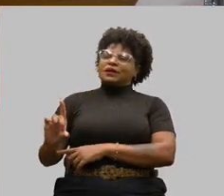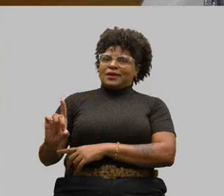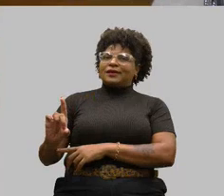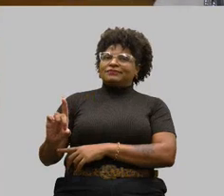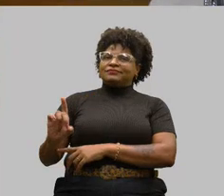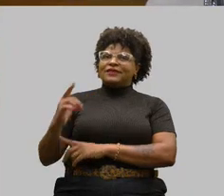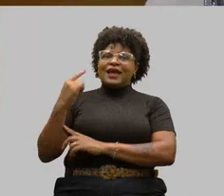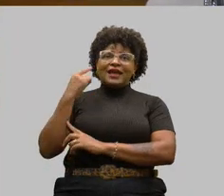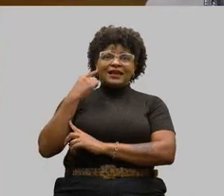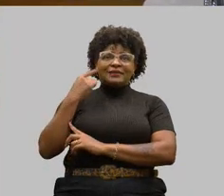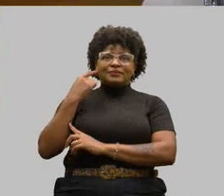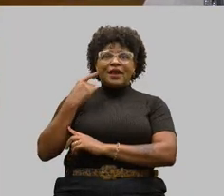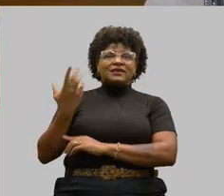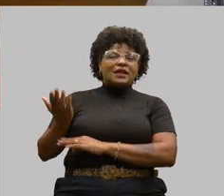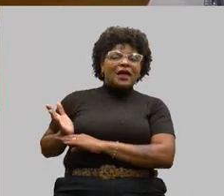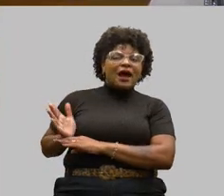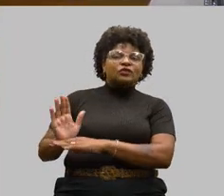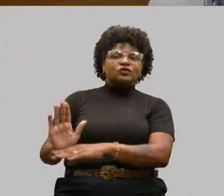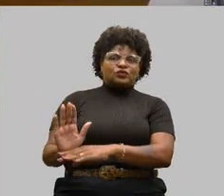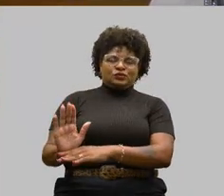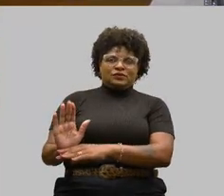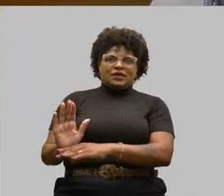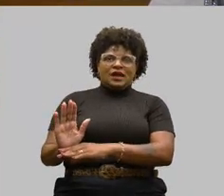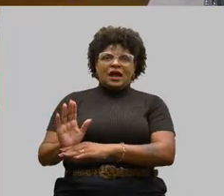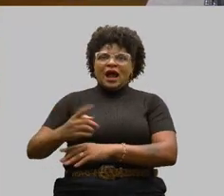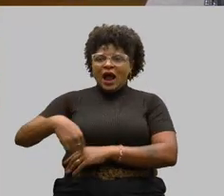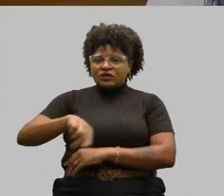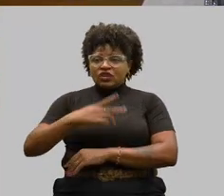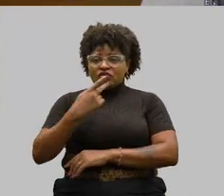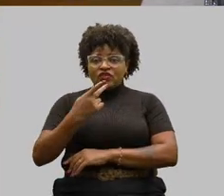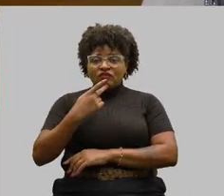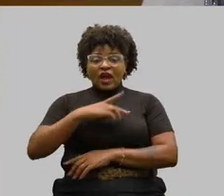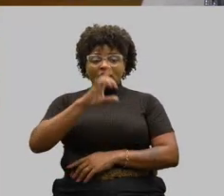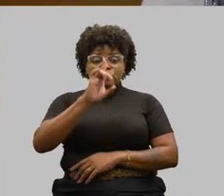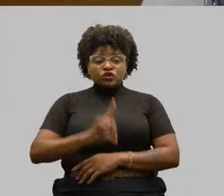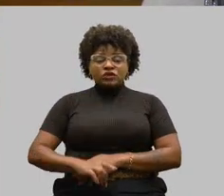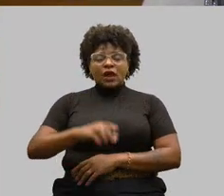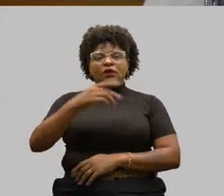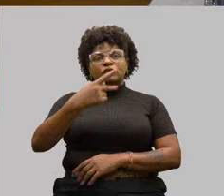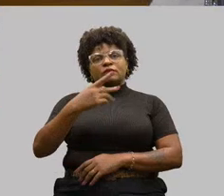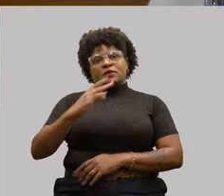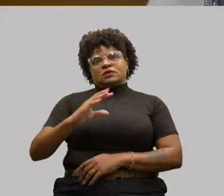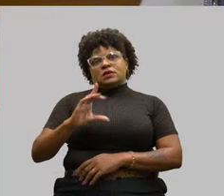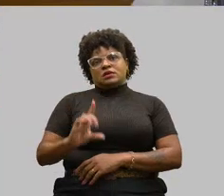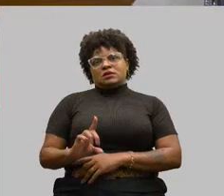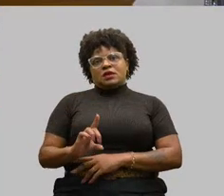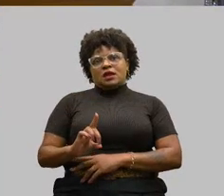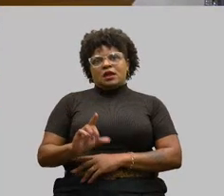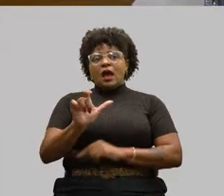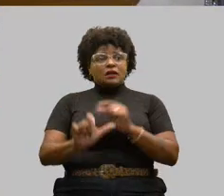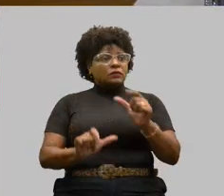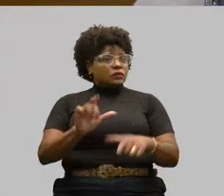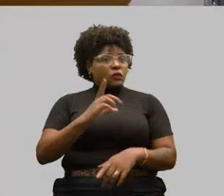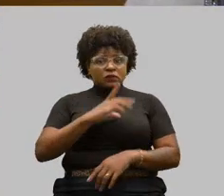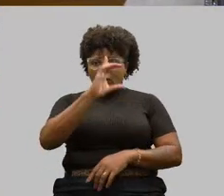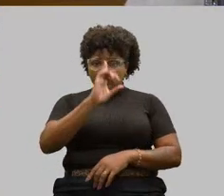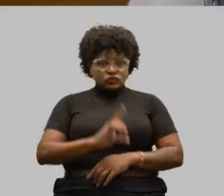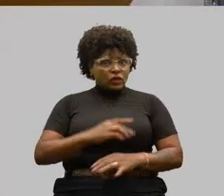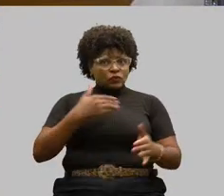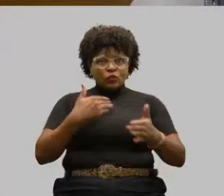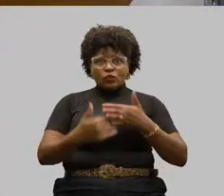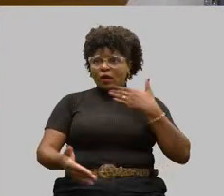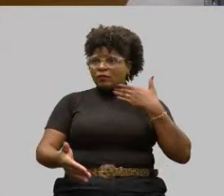na questão do assistencialismo a gente fala é de direitos das pessoas com deficiência essas pessoas têm o direito e qualquer pessoa